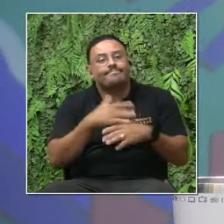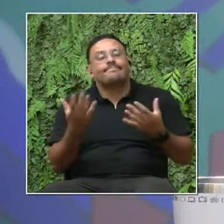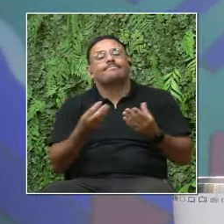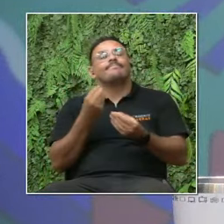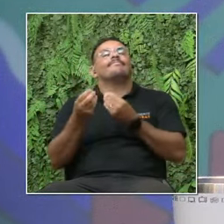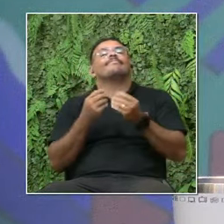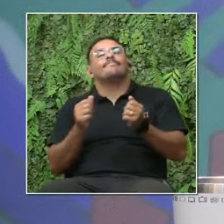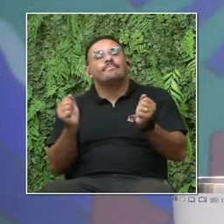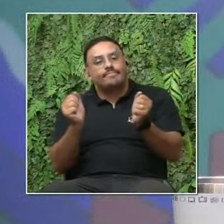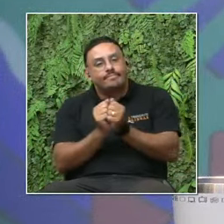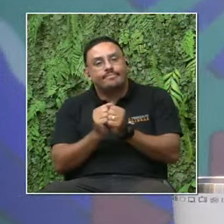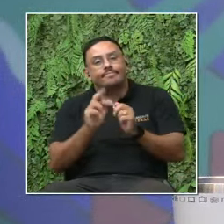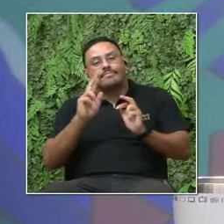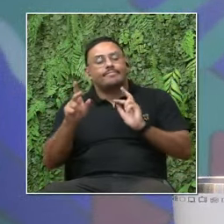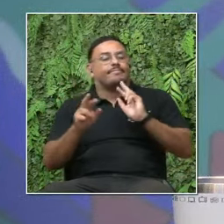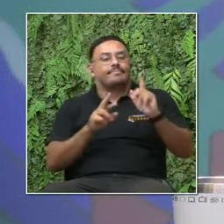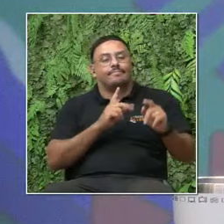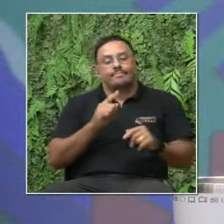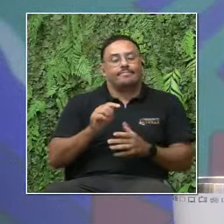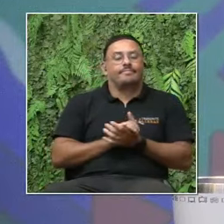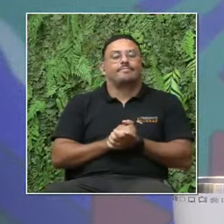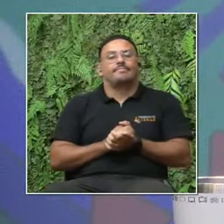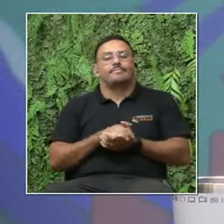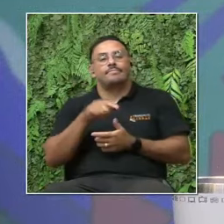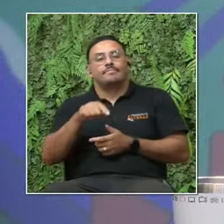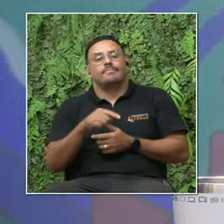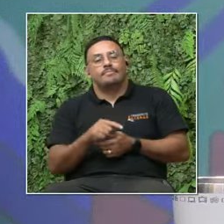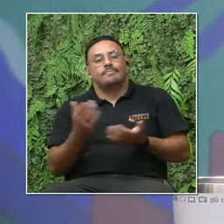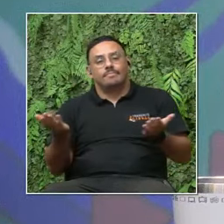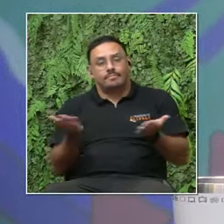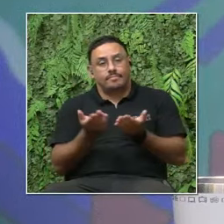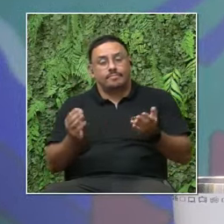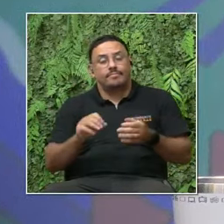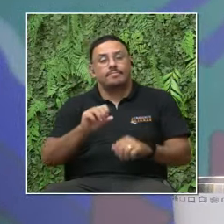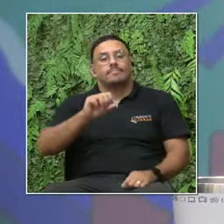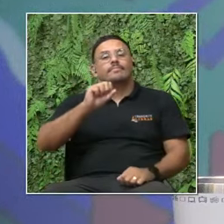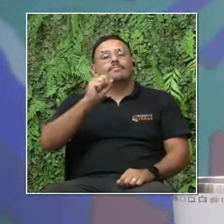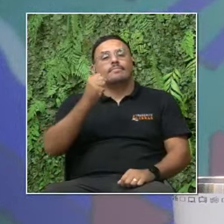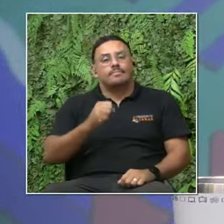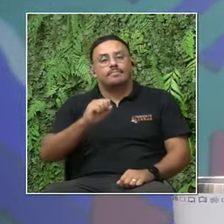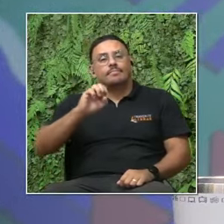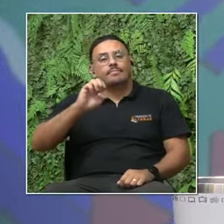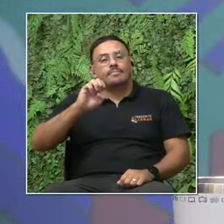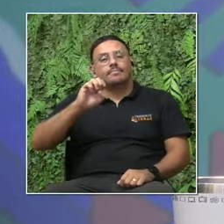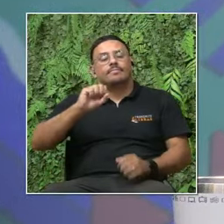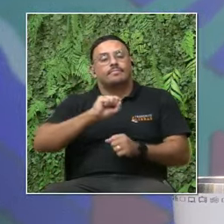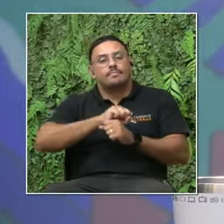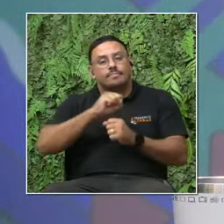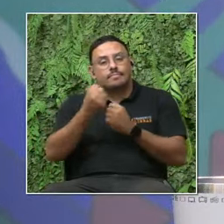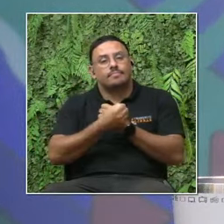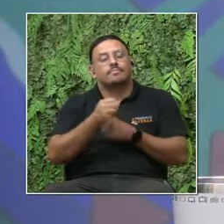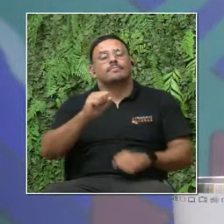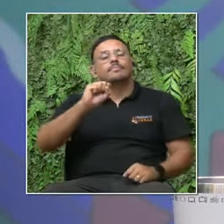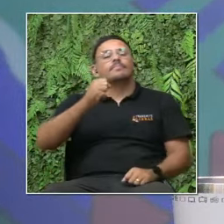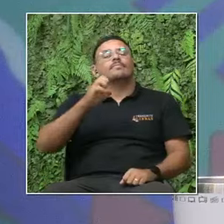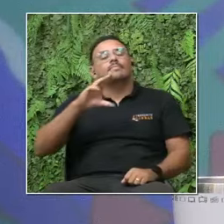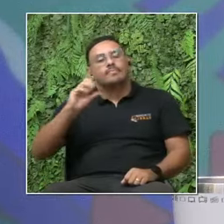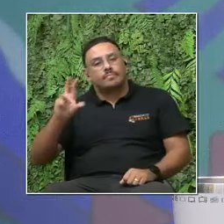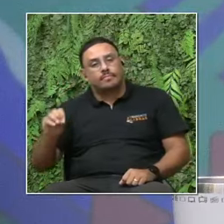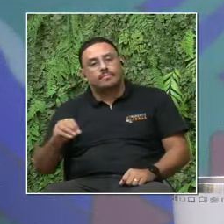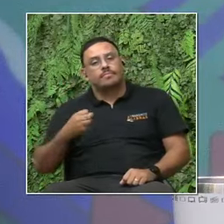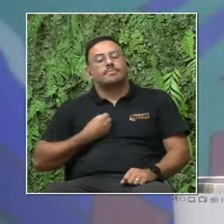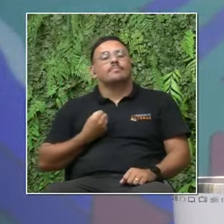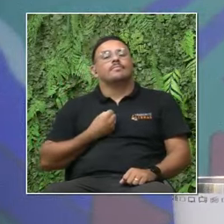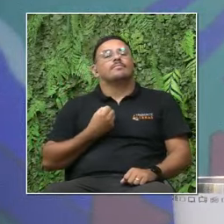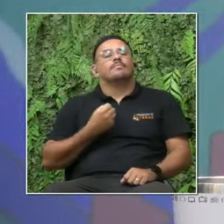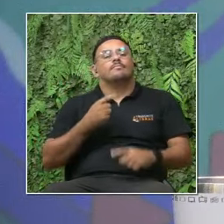de de conviver com diferenças nesses em pleno século XX e tem um jogo Atlético e Cruzeiro